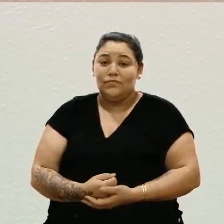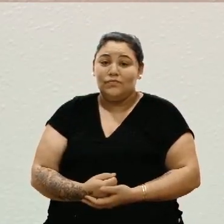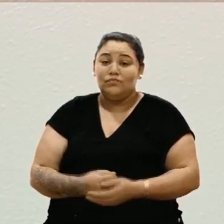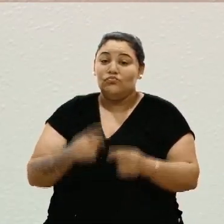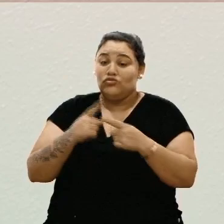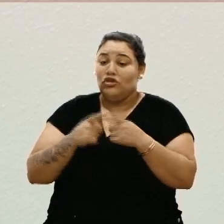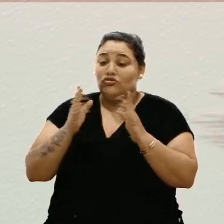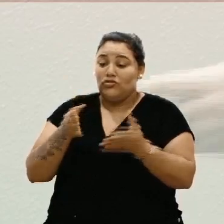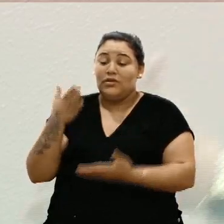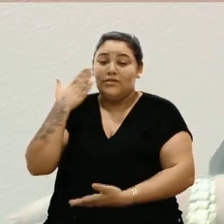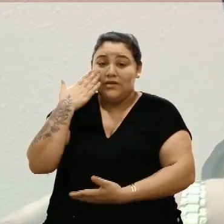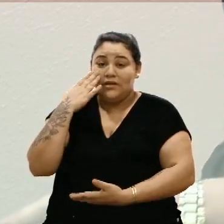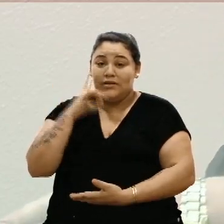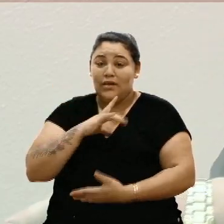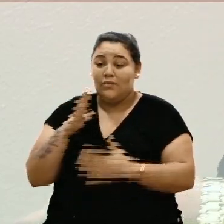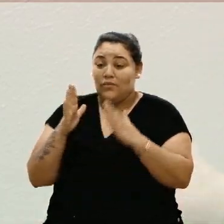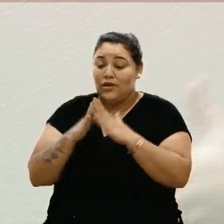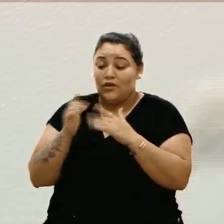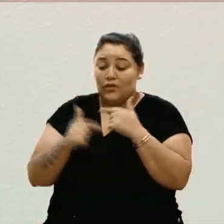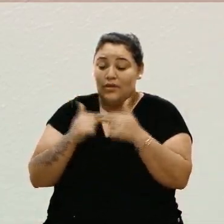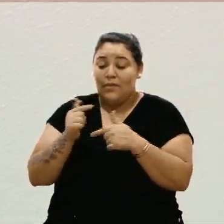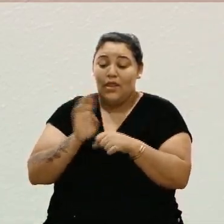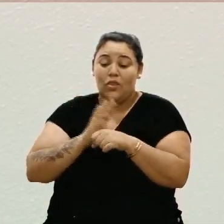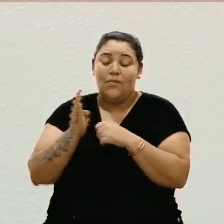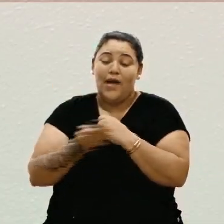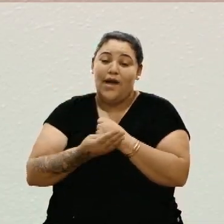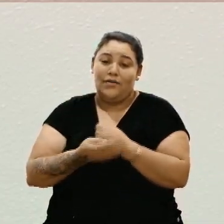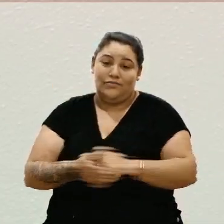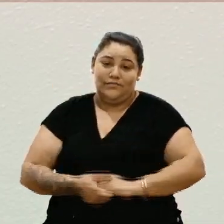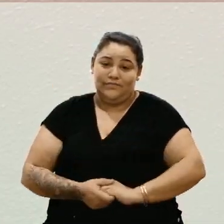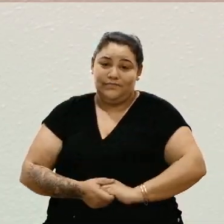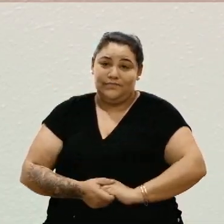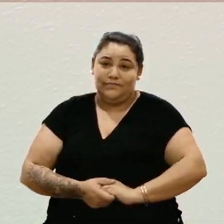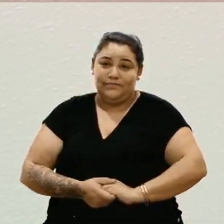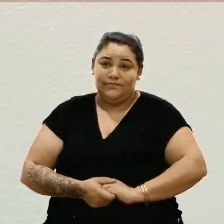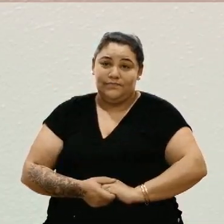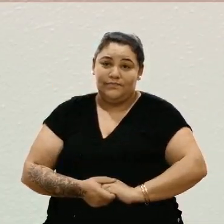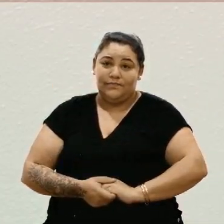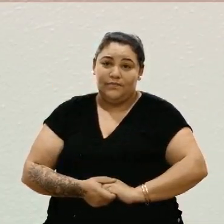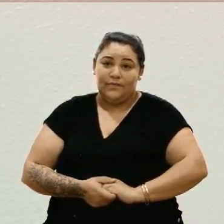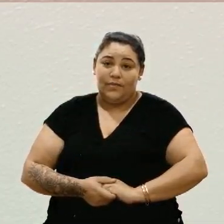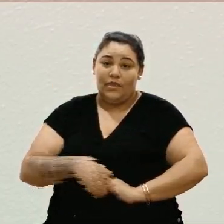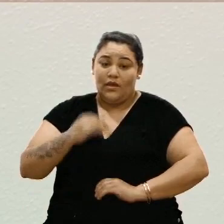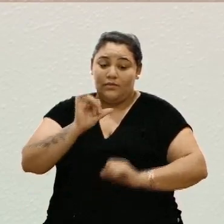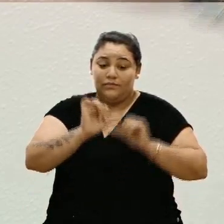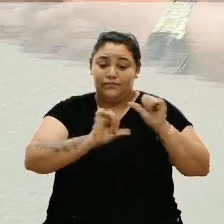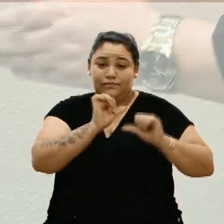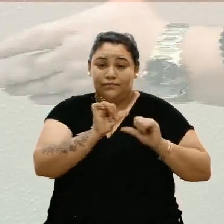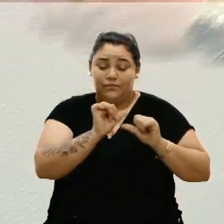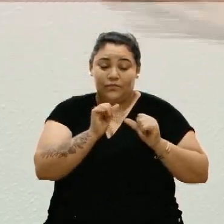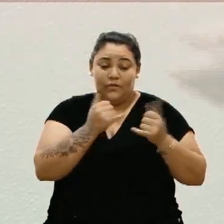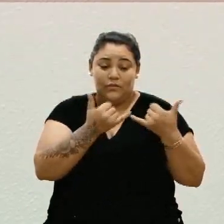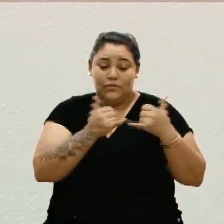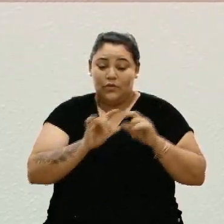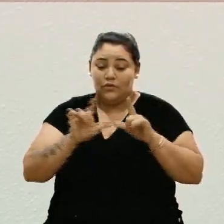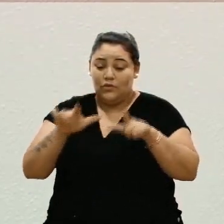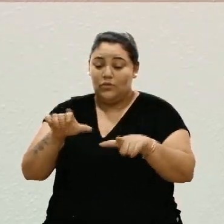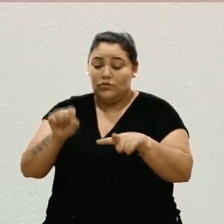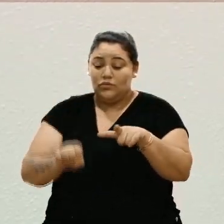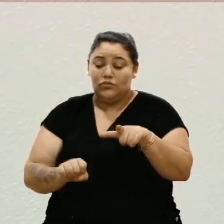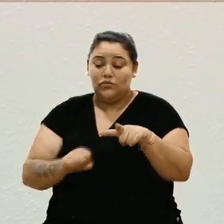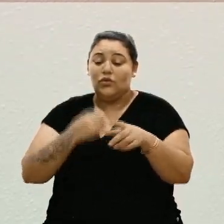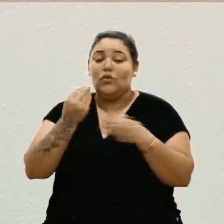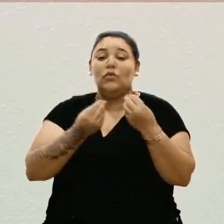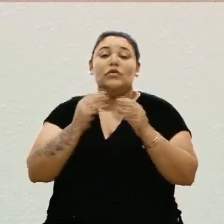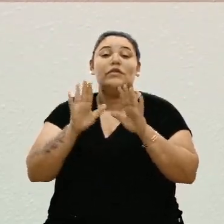morador lá que trabalha no bairro, vereador Juliano. Então, se ele trabalha no bairro, né, e vai se deslocar lá para a Zona Sul, como é que vai ficar a